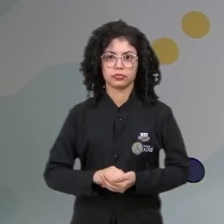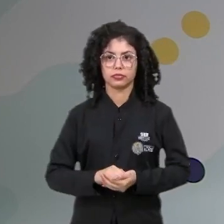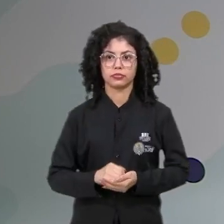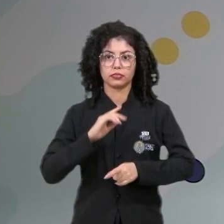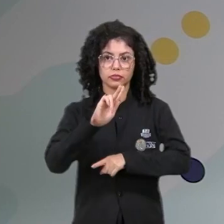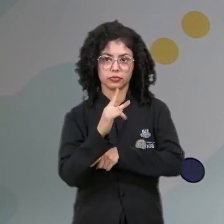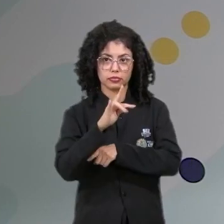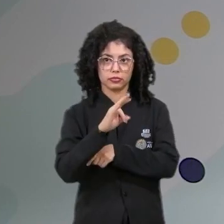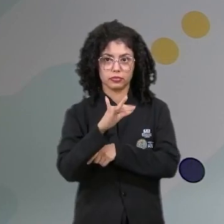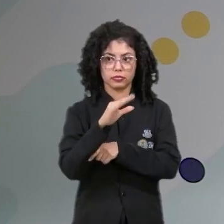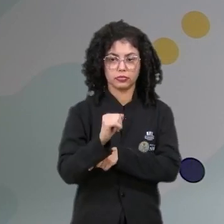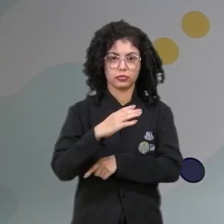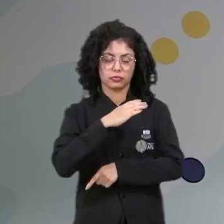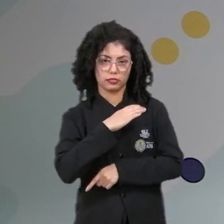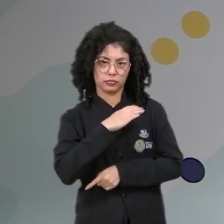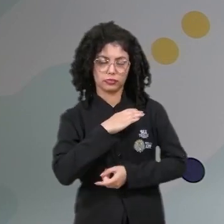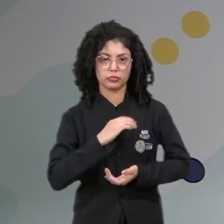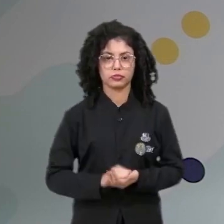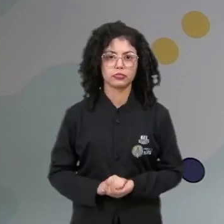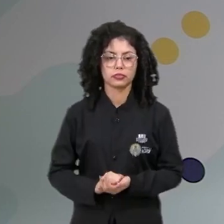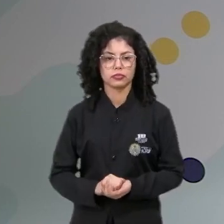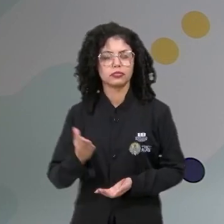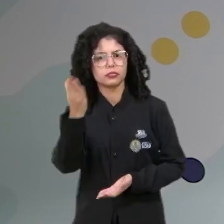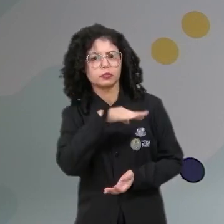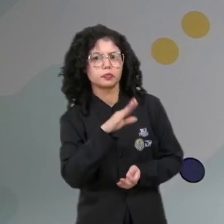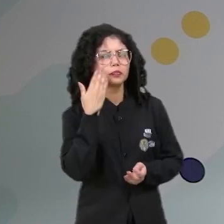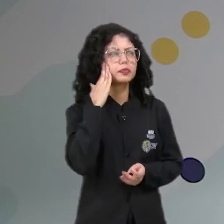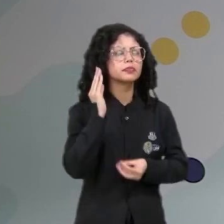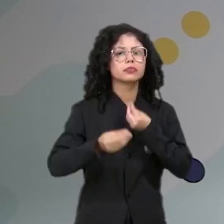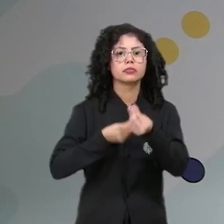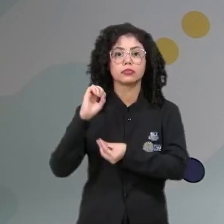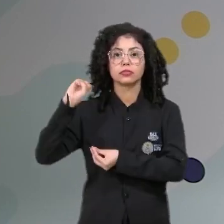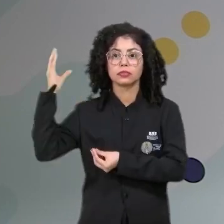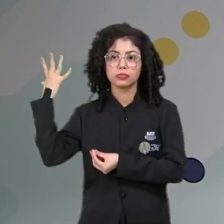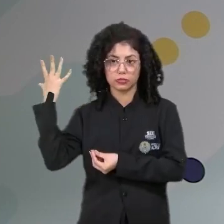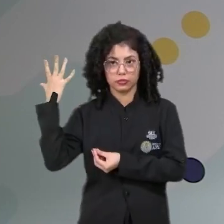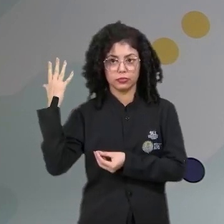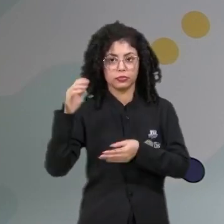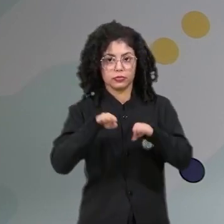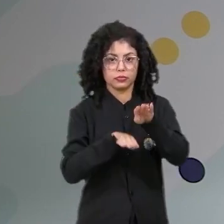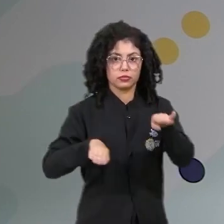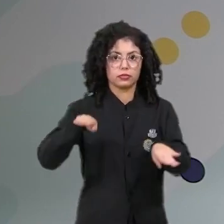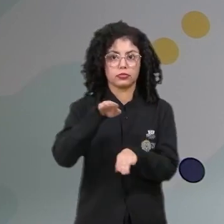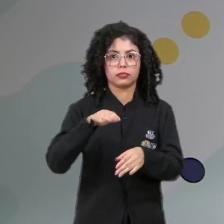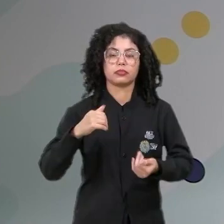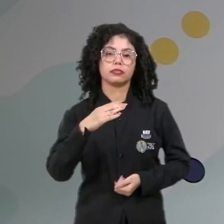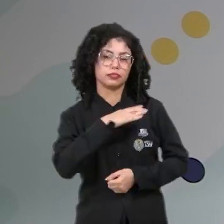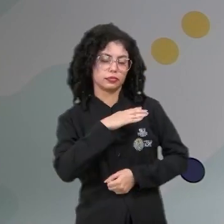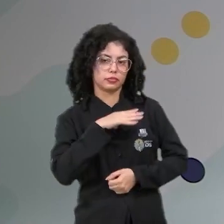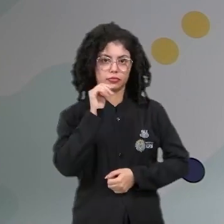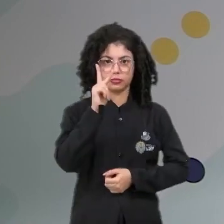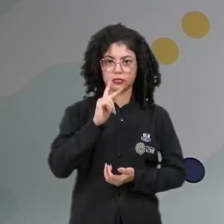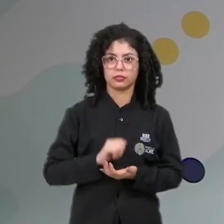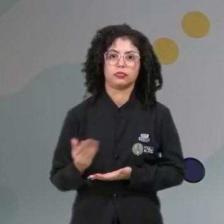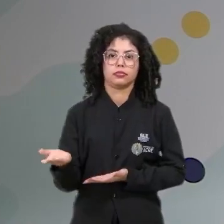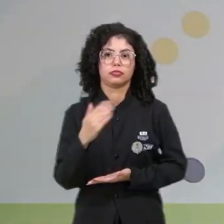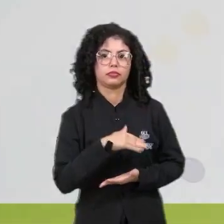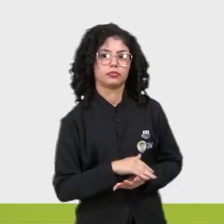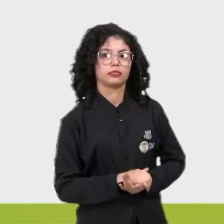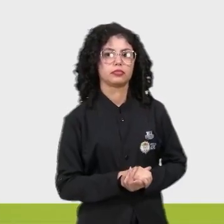hierarquia urbana. Então, vamos entender aí como que acontece essa hierarquia entre as cidades, tá? Então, vamos